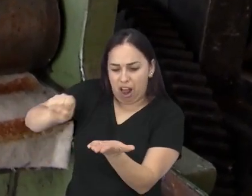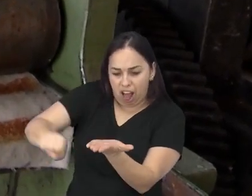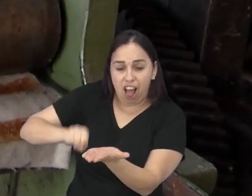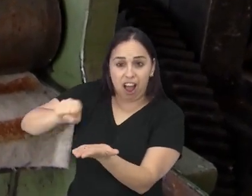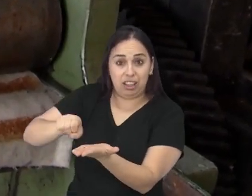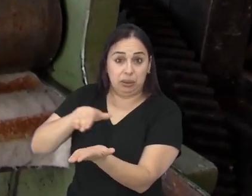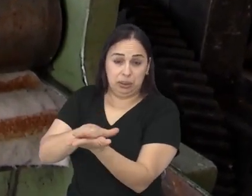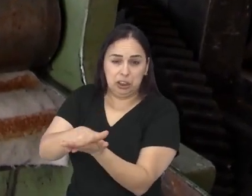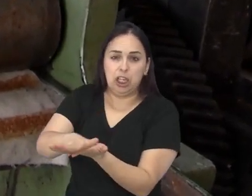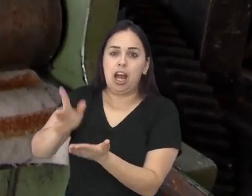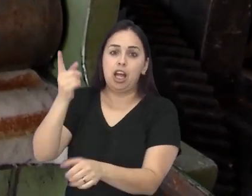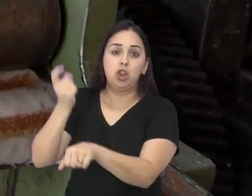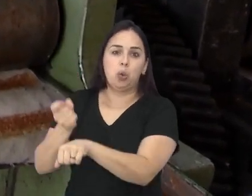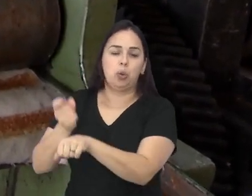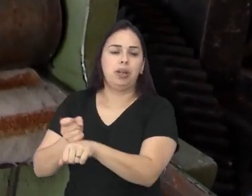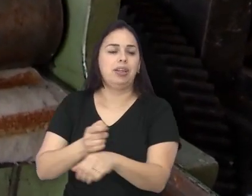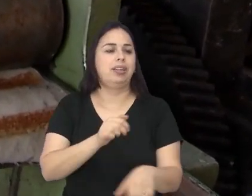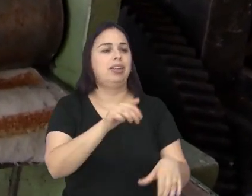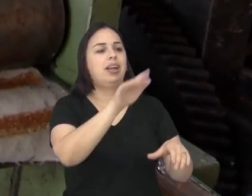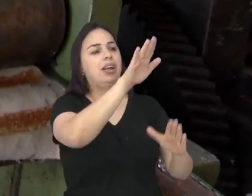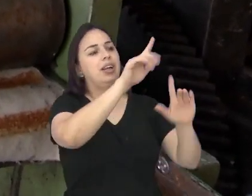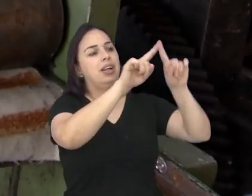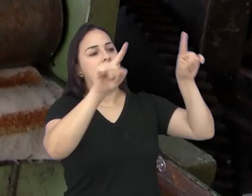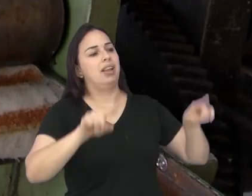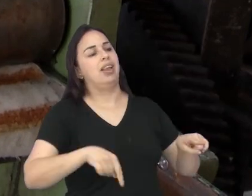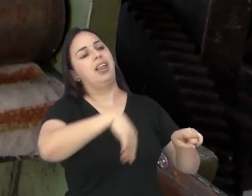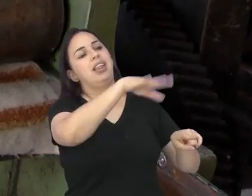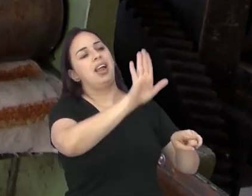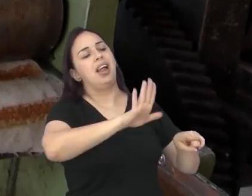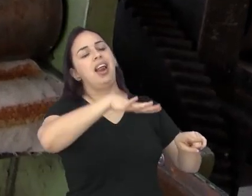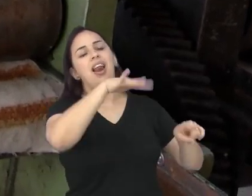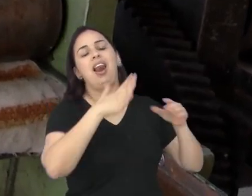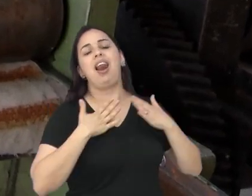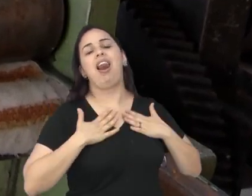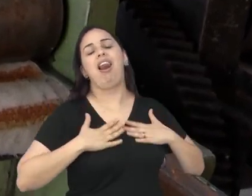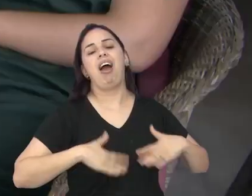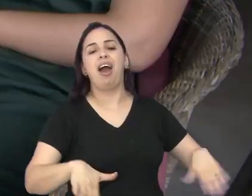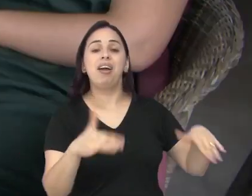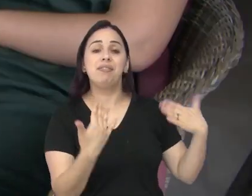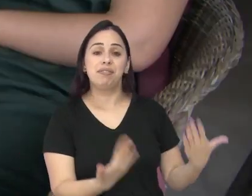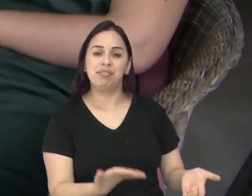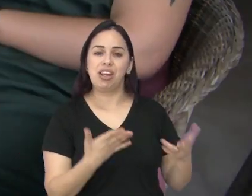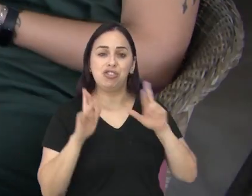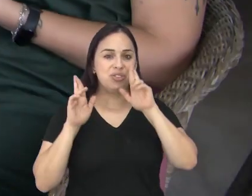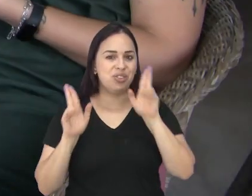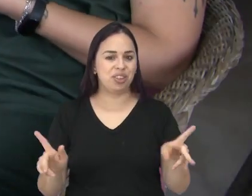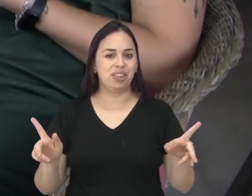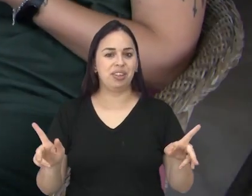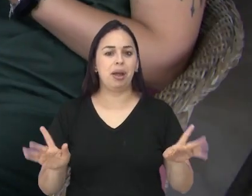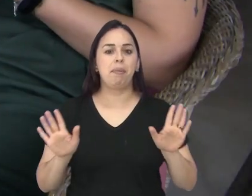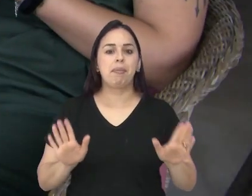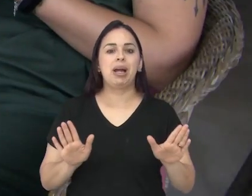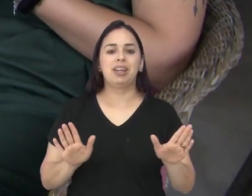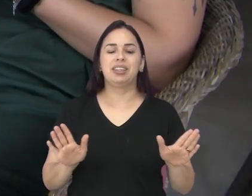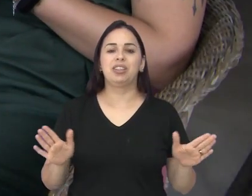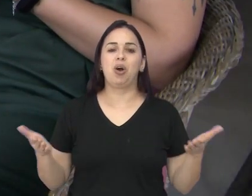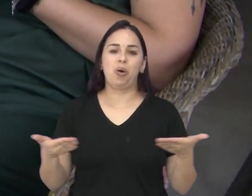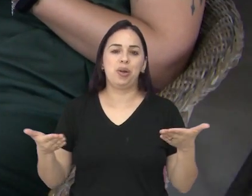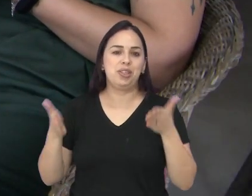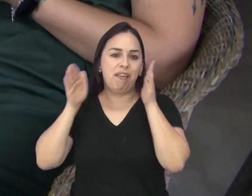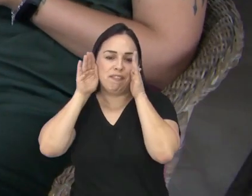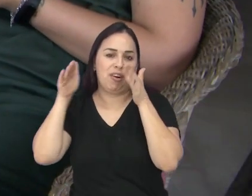dura, né? E a aquarela é uma coisa leve, uma coisa de descanso. Faço aquarela, mas hoje eu sou